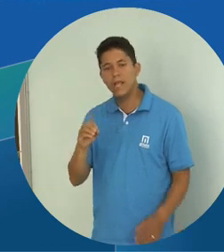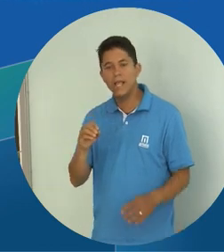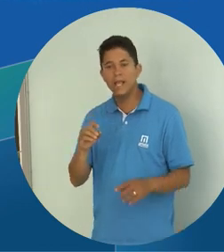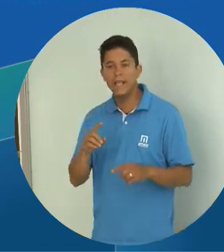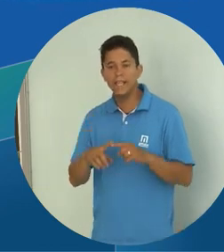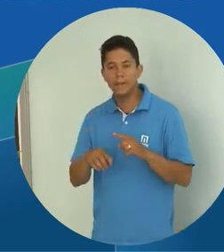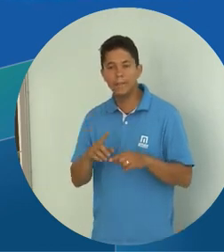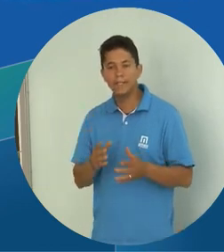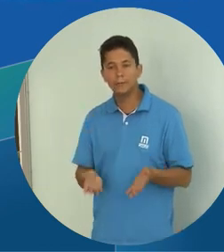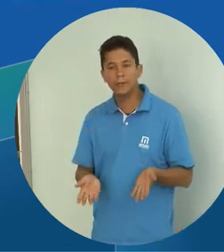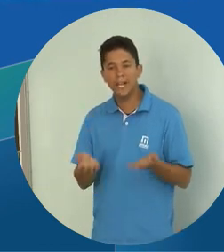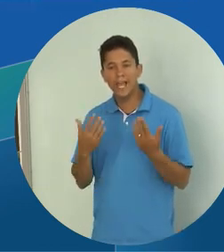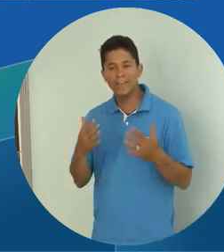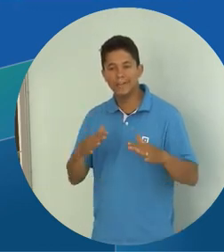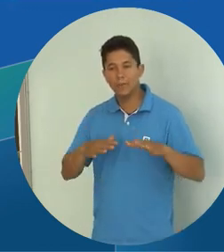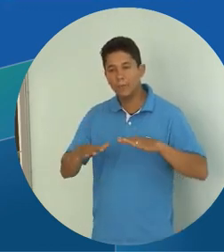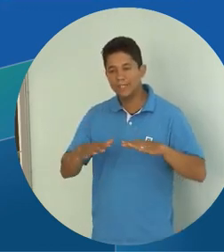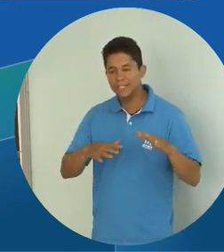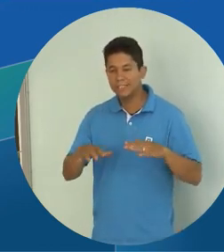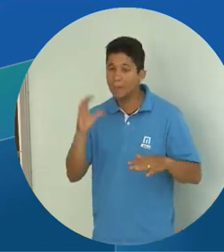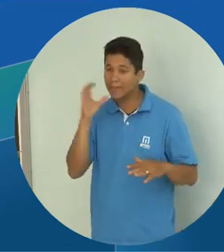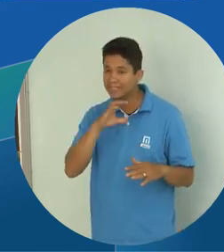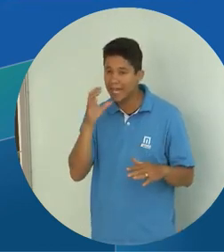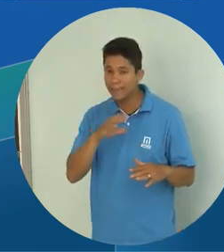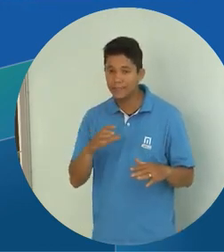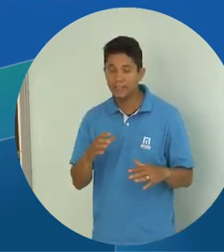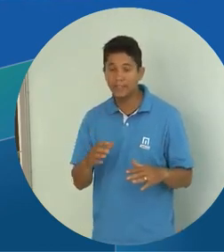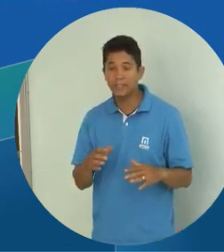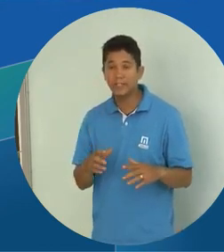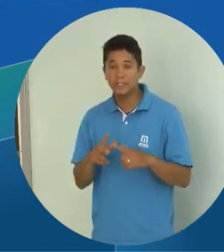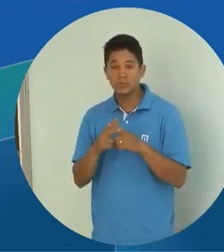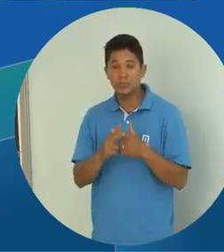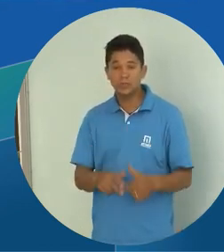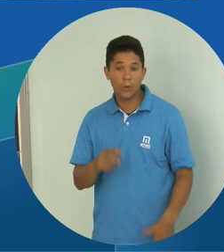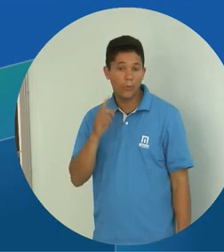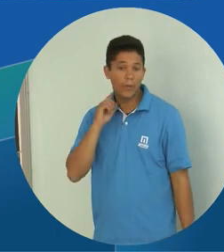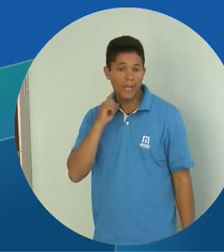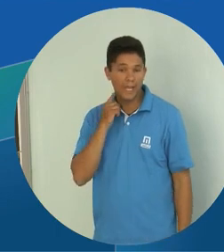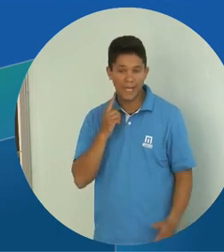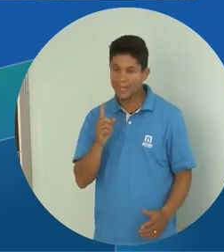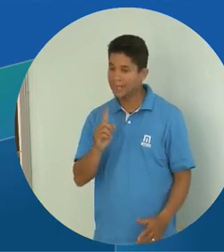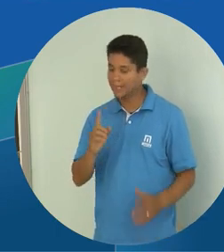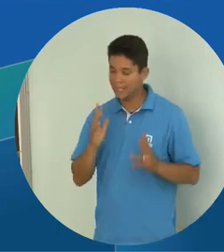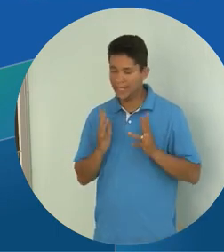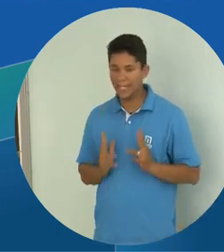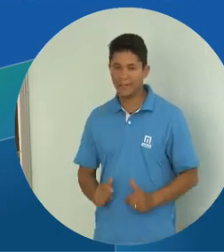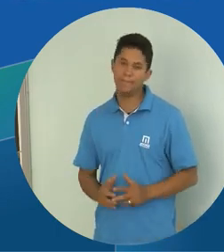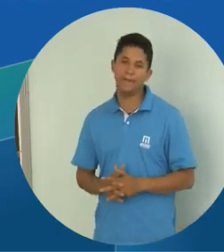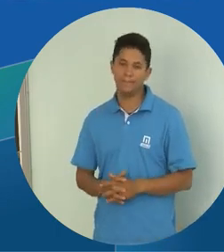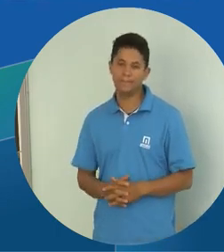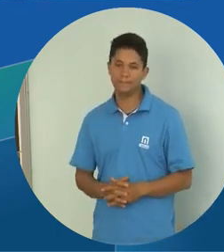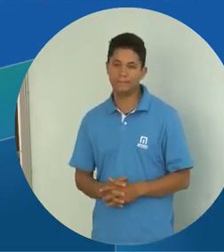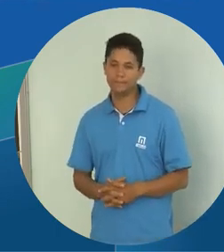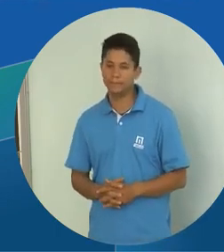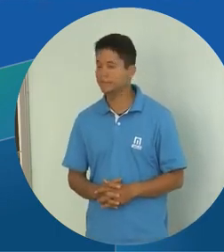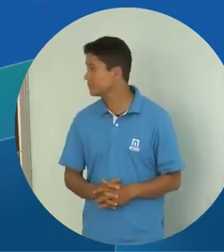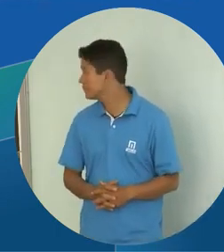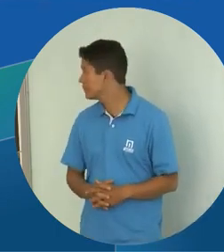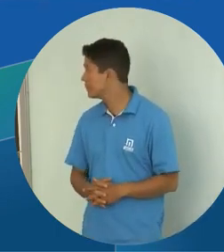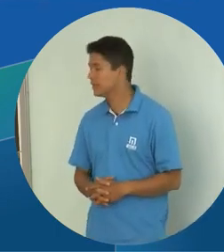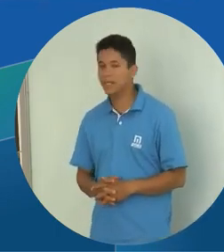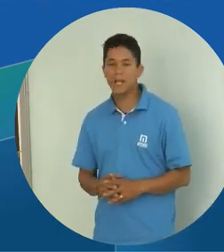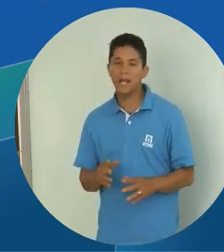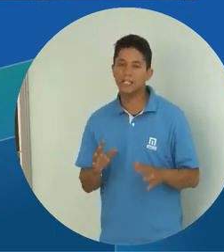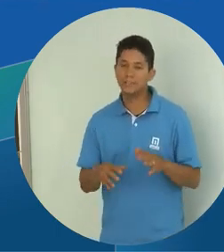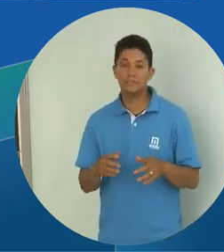mobilizações mais rápidas, de soluções mais limpas, né? A calda de cimento é um negócio que você não, é uma coisa que você não tem